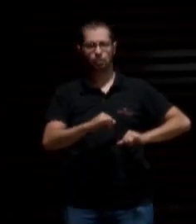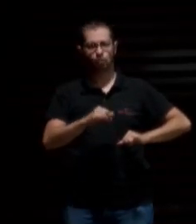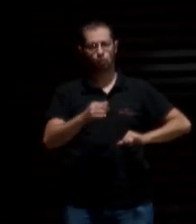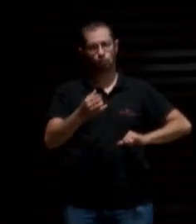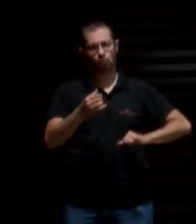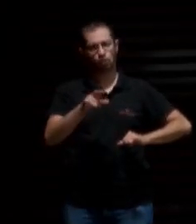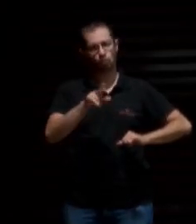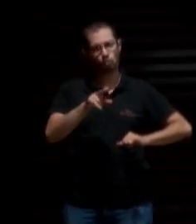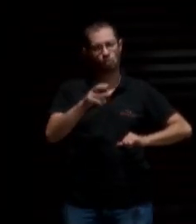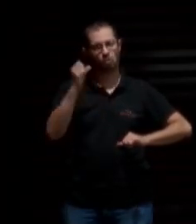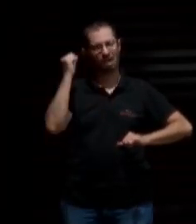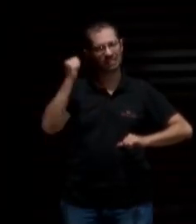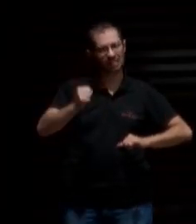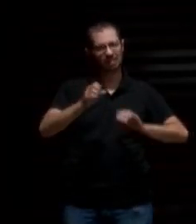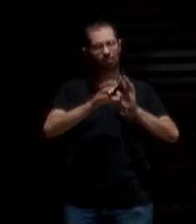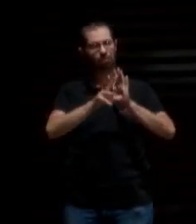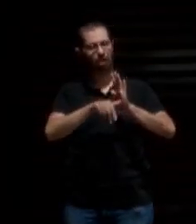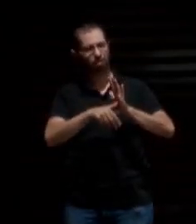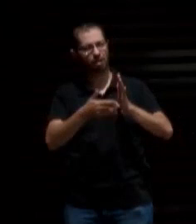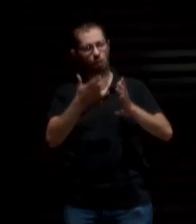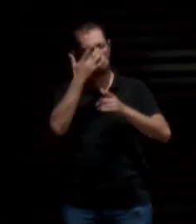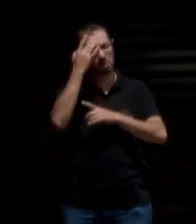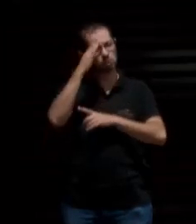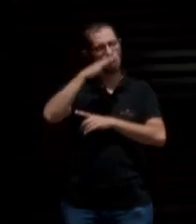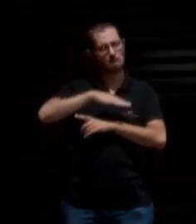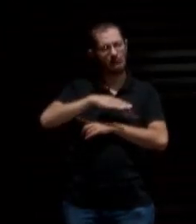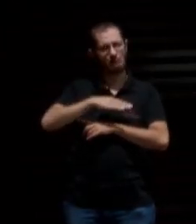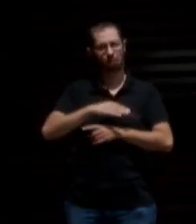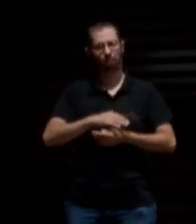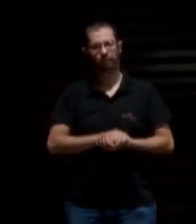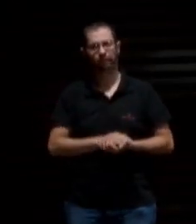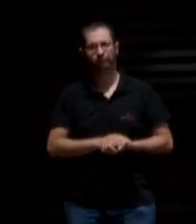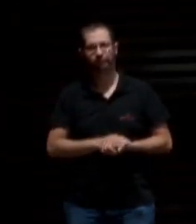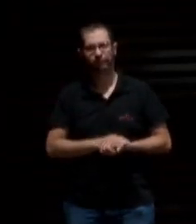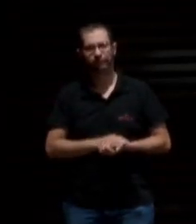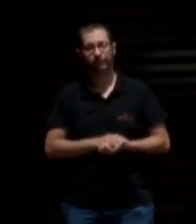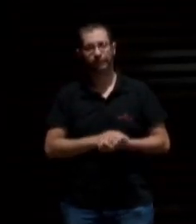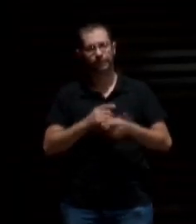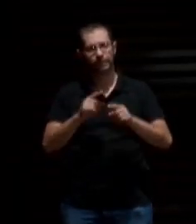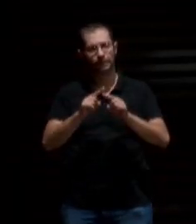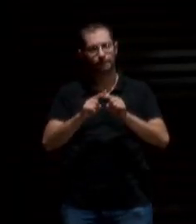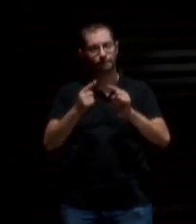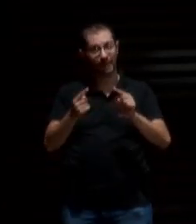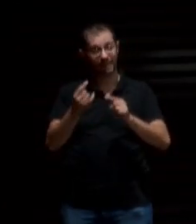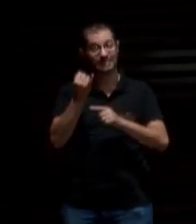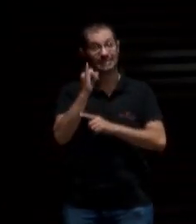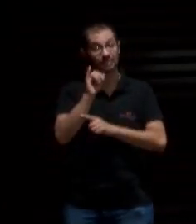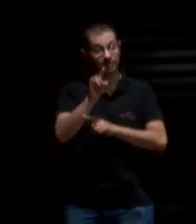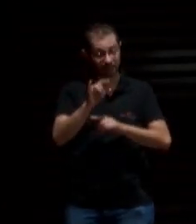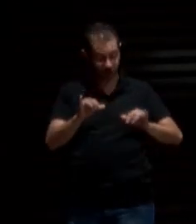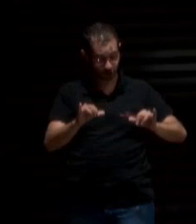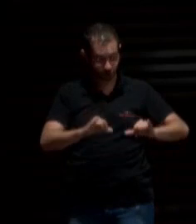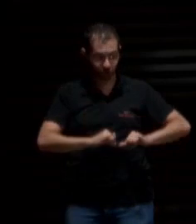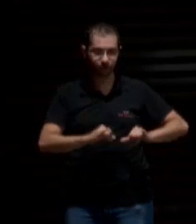em negócios de outrem. 16 também. Mas Se sofrer como cristão,